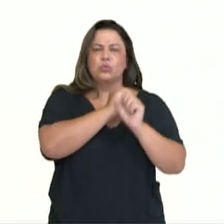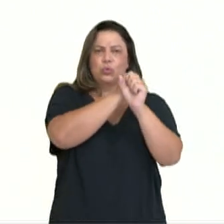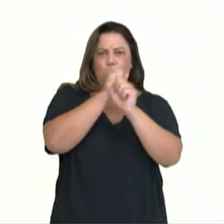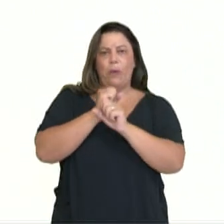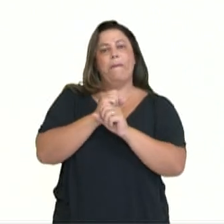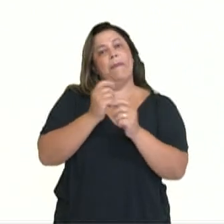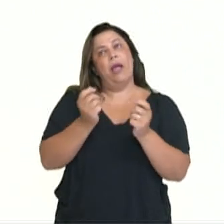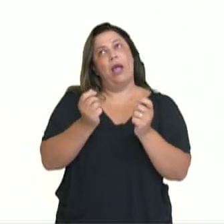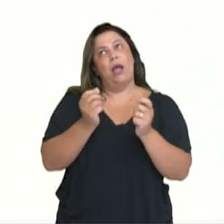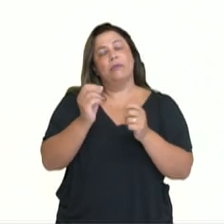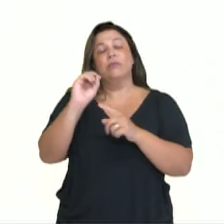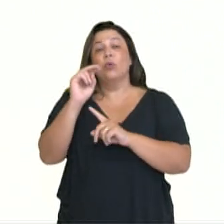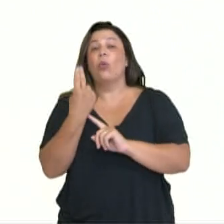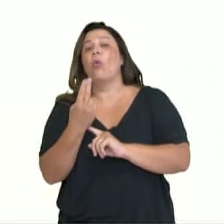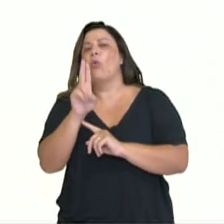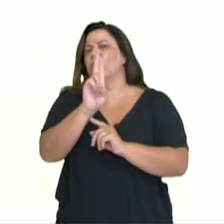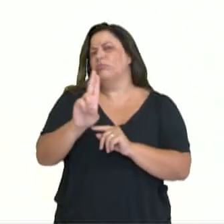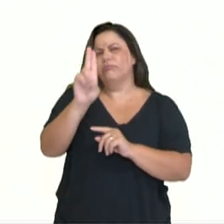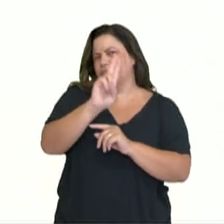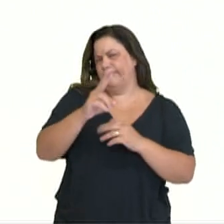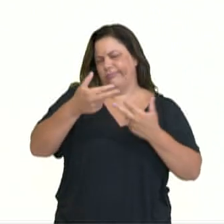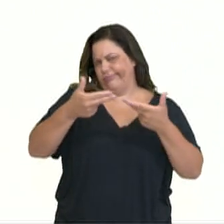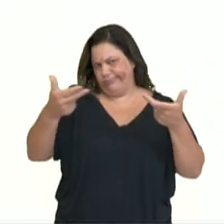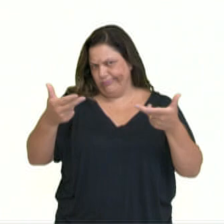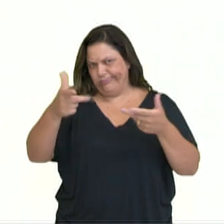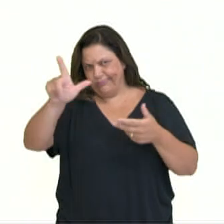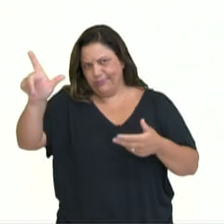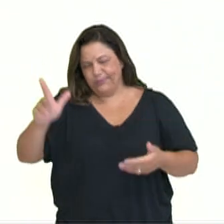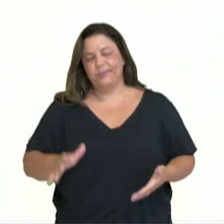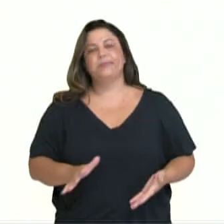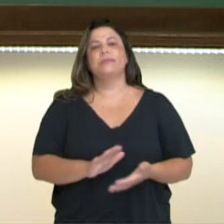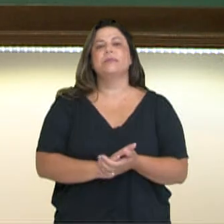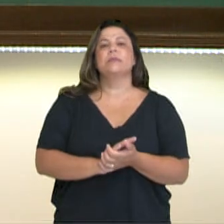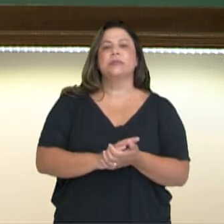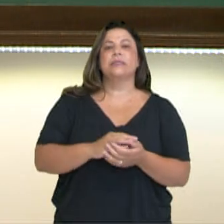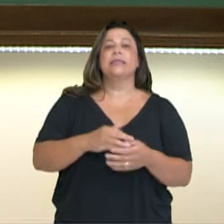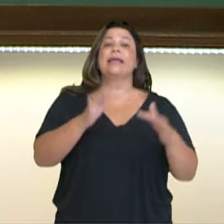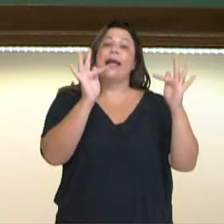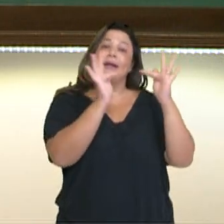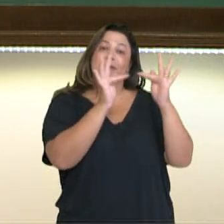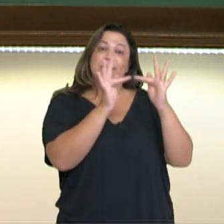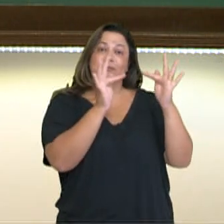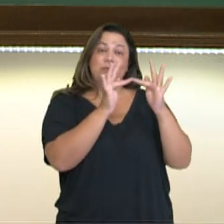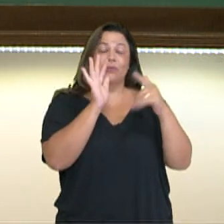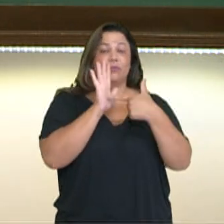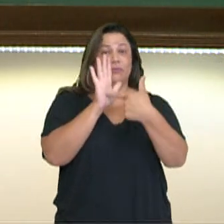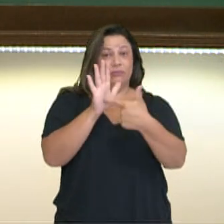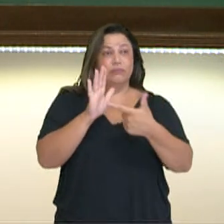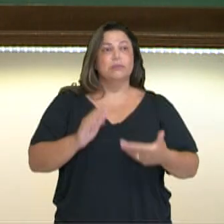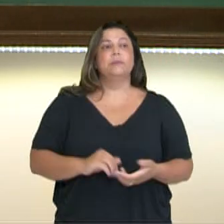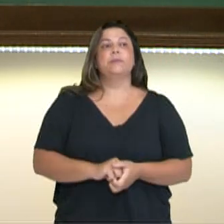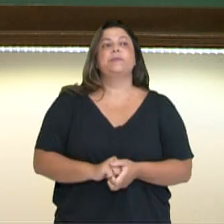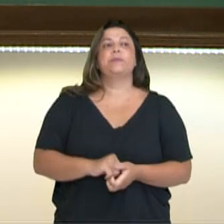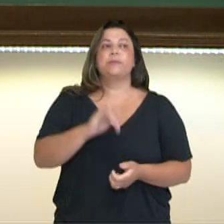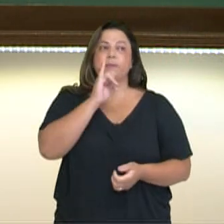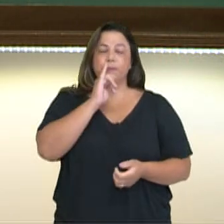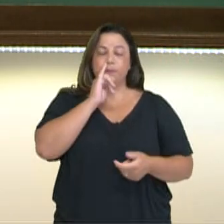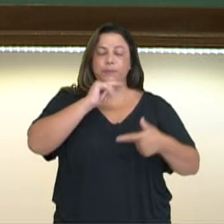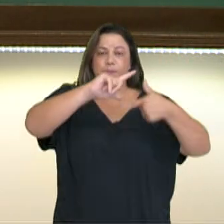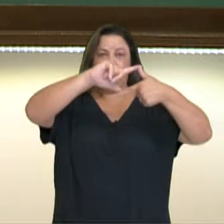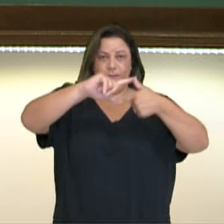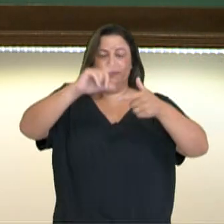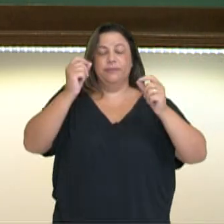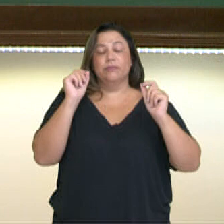usar alguns atalhos. Esses atalhos são as fórmulas que eu vou te mostrar. Dá uma olhada. Como o retângulo tem